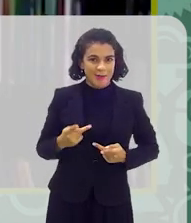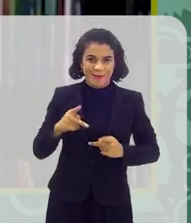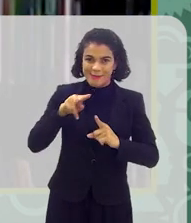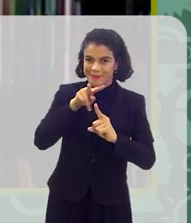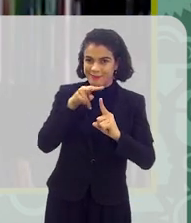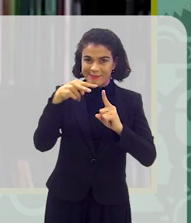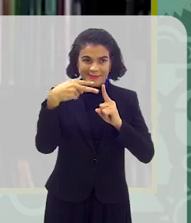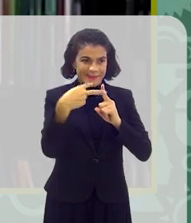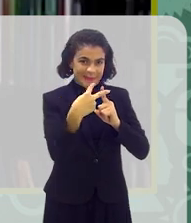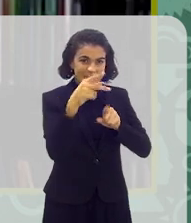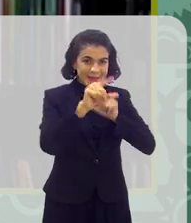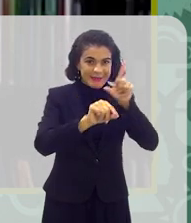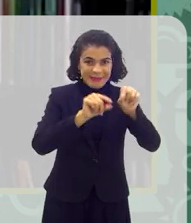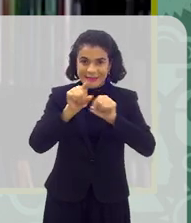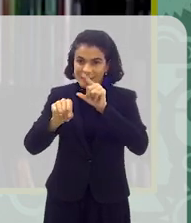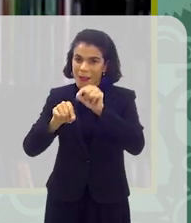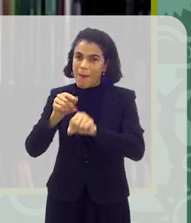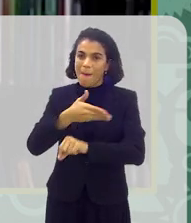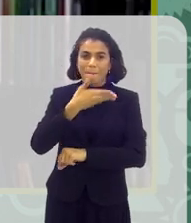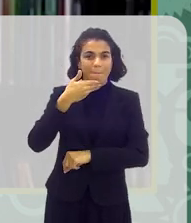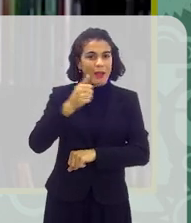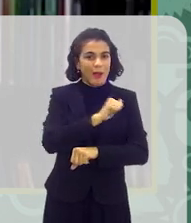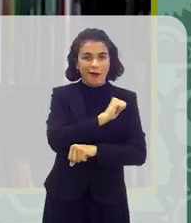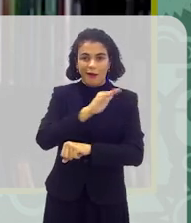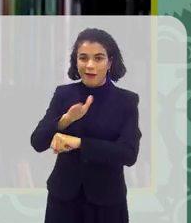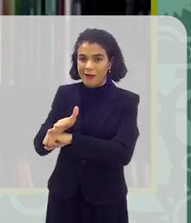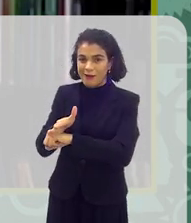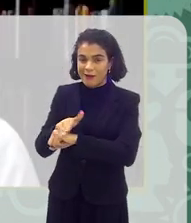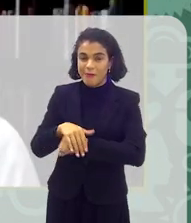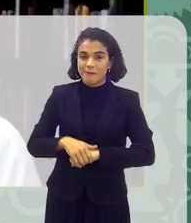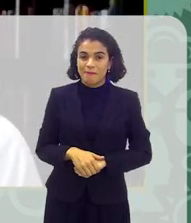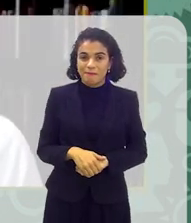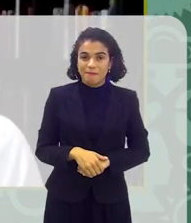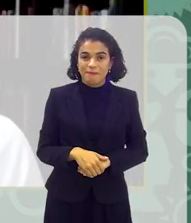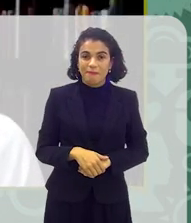nesse ponto de qual o melhor caminho, alternativa, vai ser sempre fundamental.